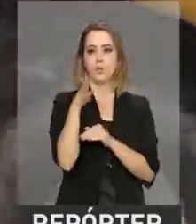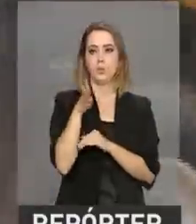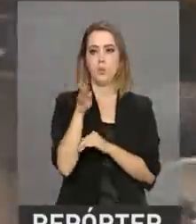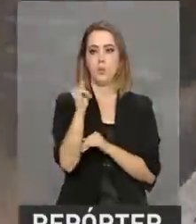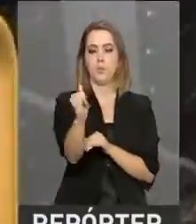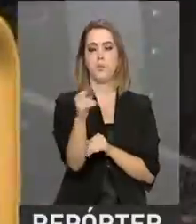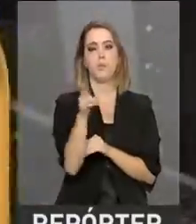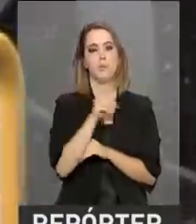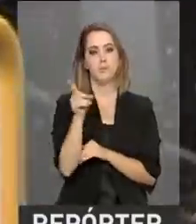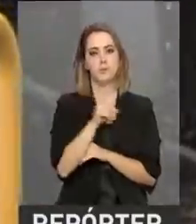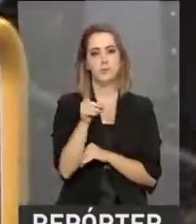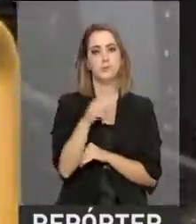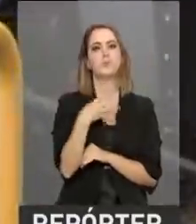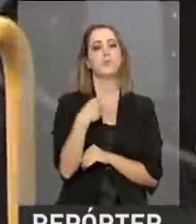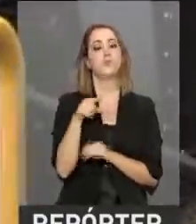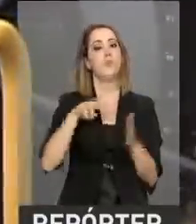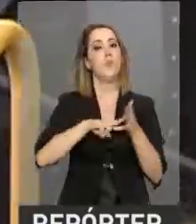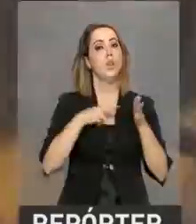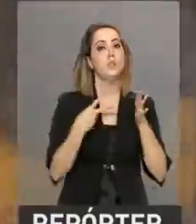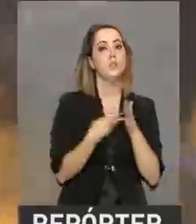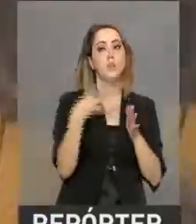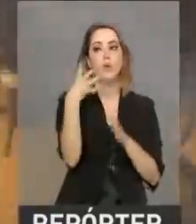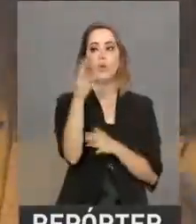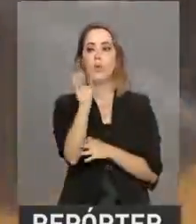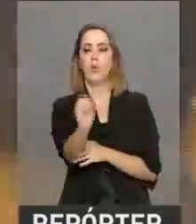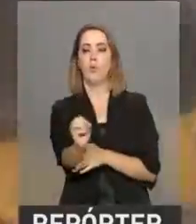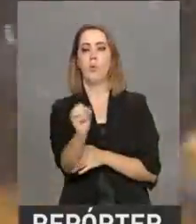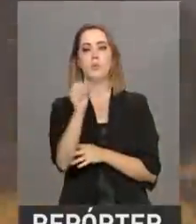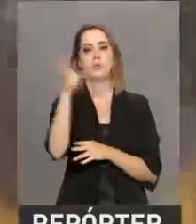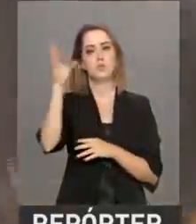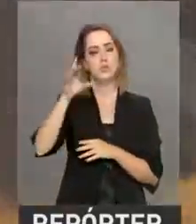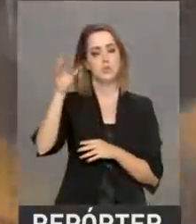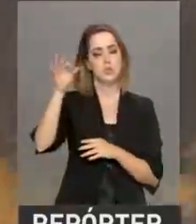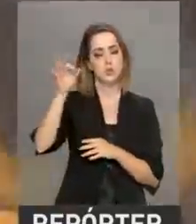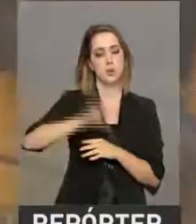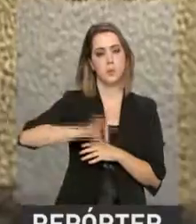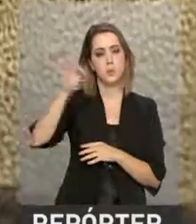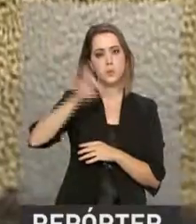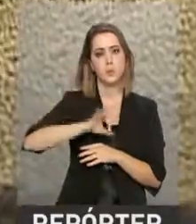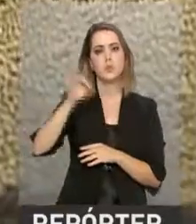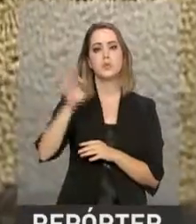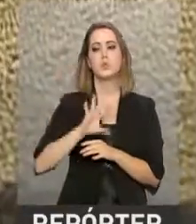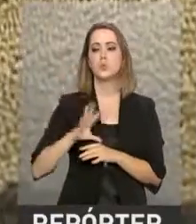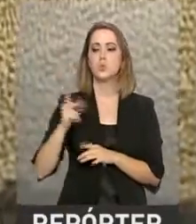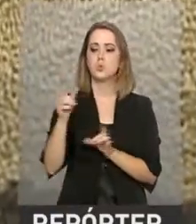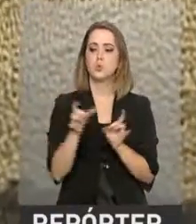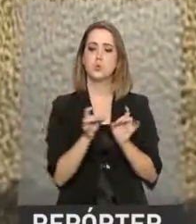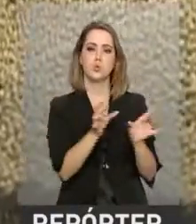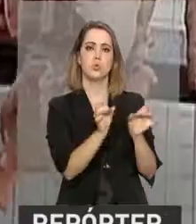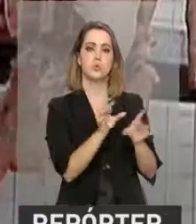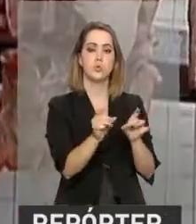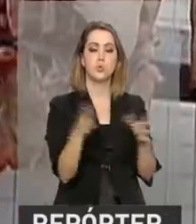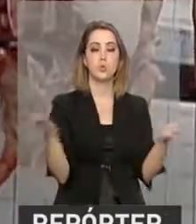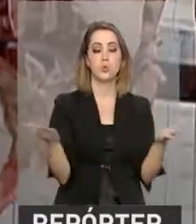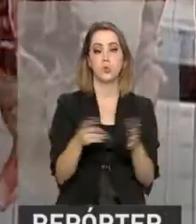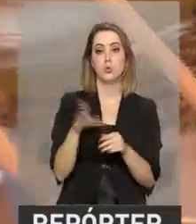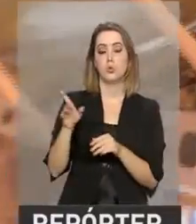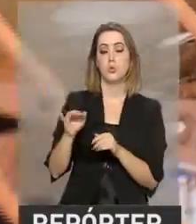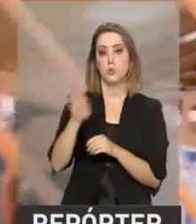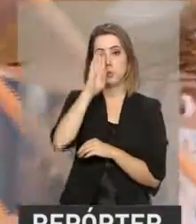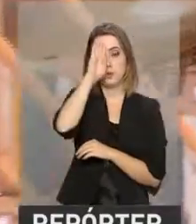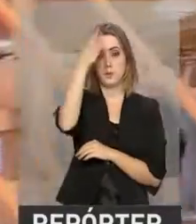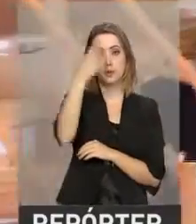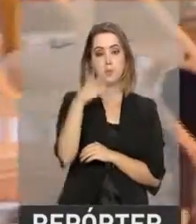representou cerca de 40% das vendas no mercado internacional impulsionado principalmente pela soja e carne